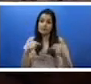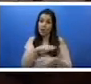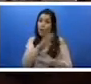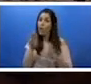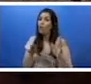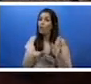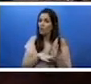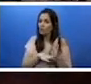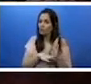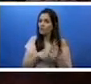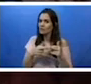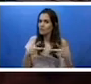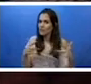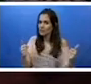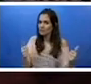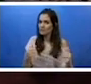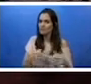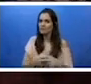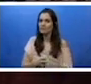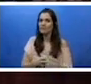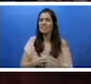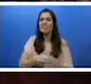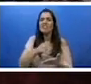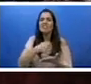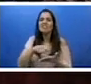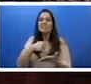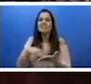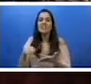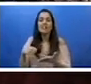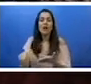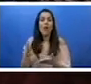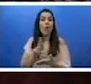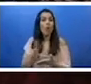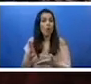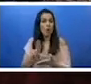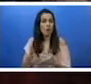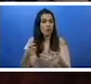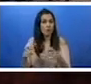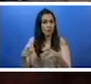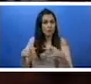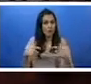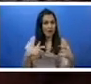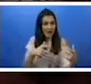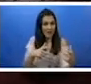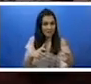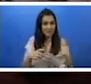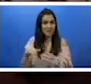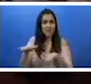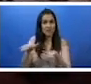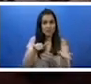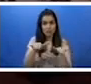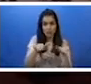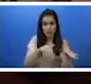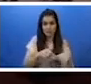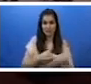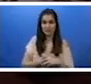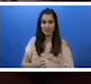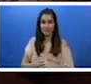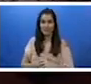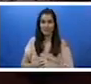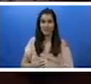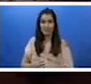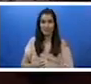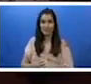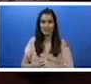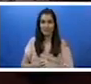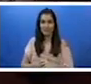os elementos, né? E escreva o nome do local que ele trafega. Qual é o lugar que ele trafega? Então,